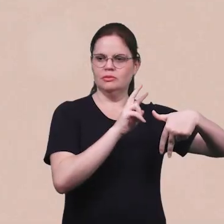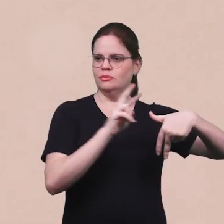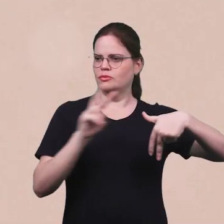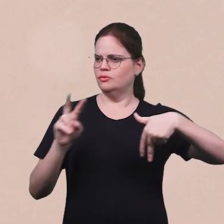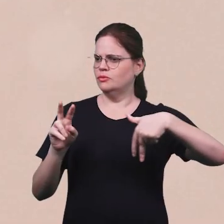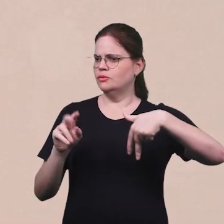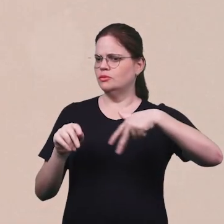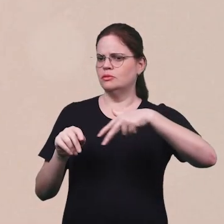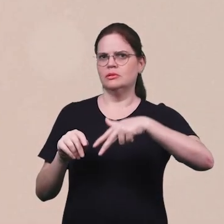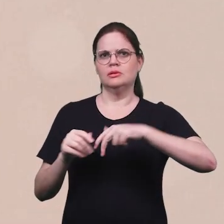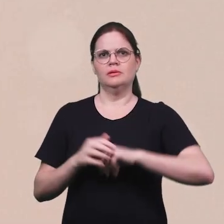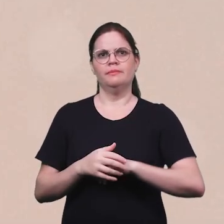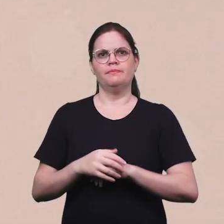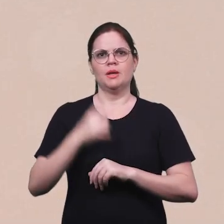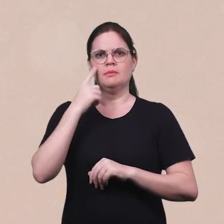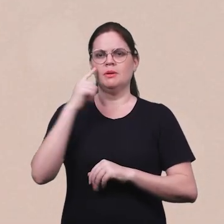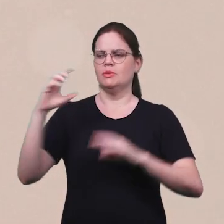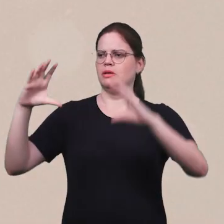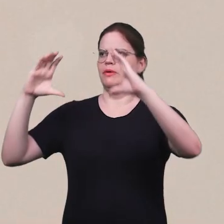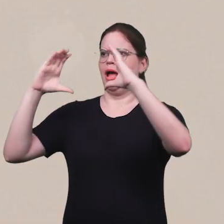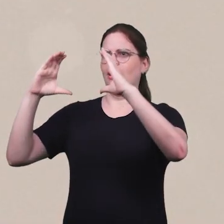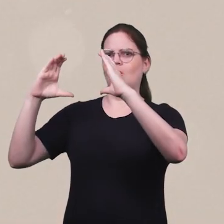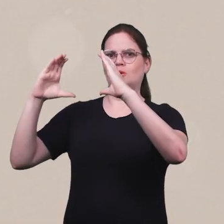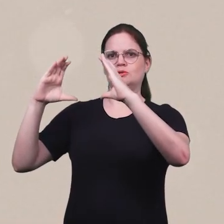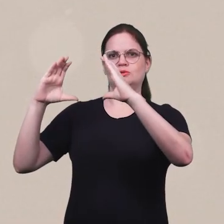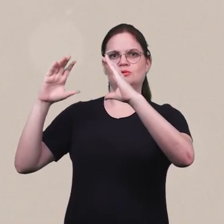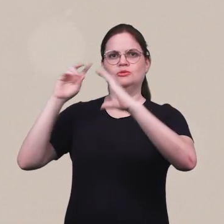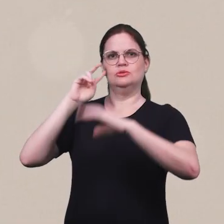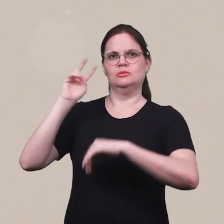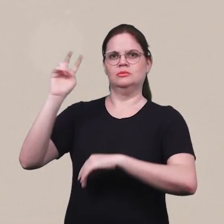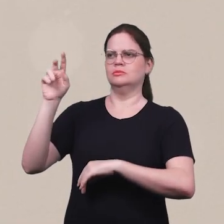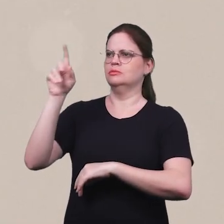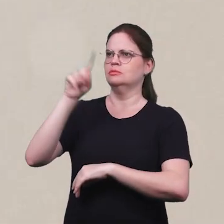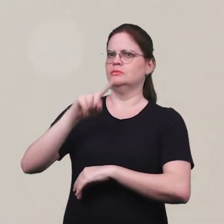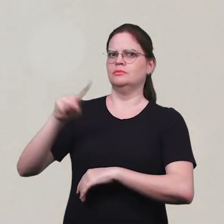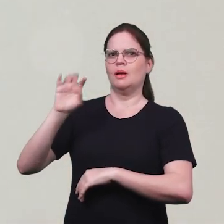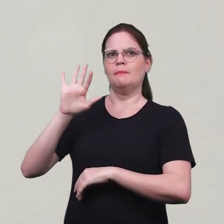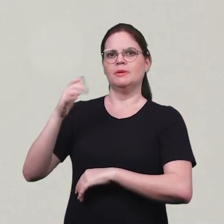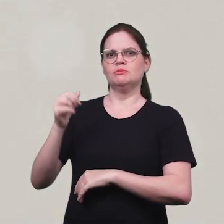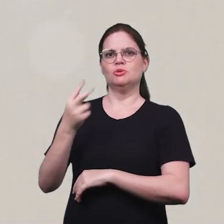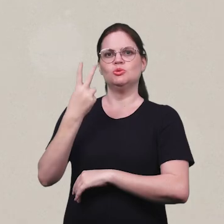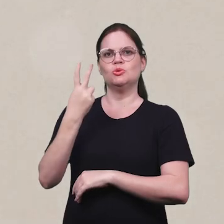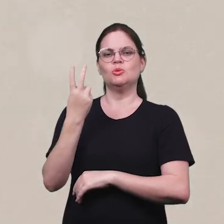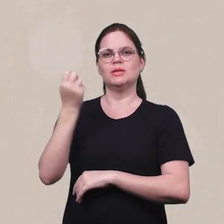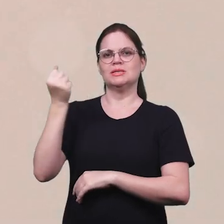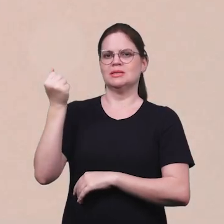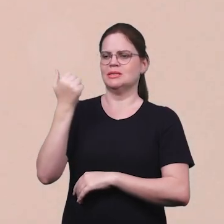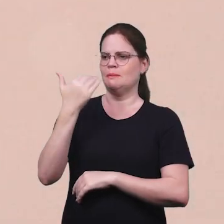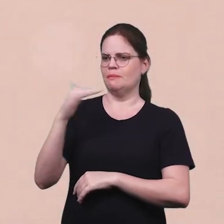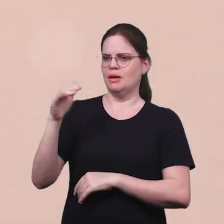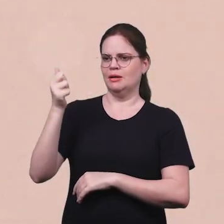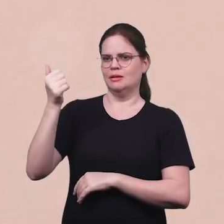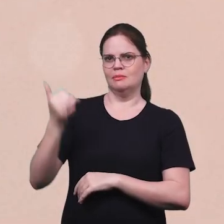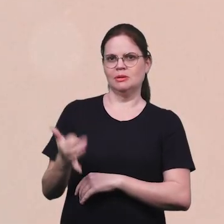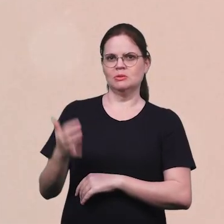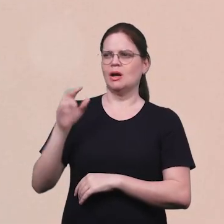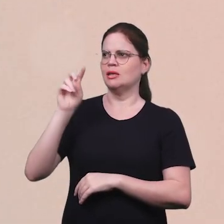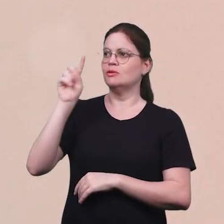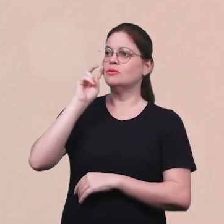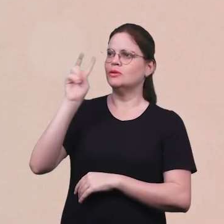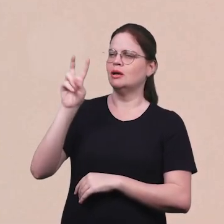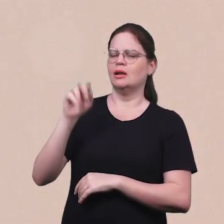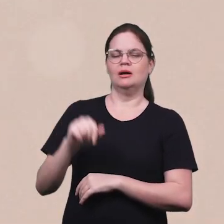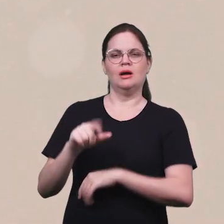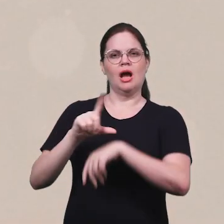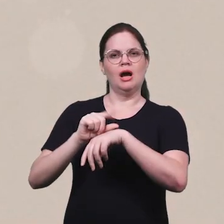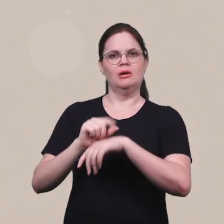quarto, dizendo, mostrando um relógio. E eu não entendi, o relógio estava marcando 2:30. Mas eu disse: eu sei o